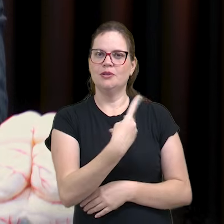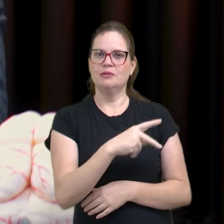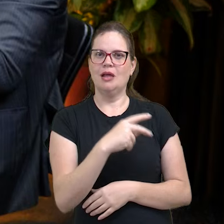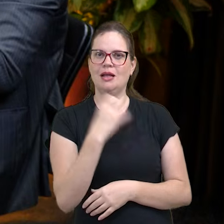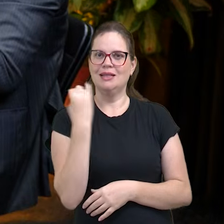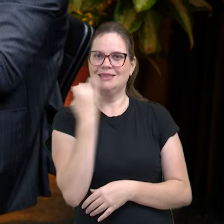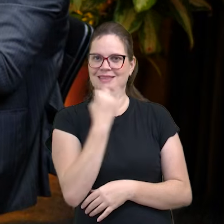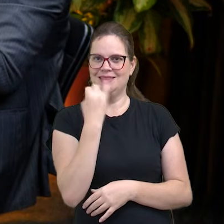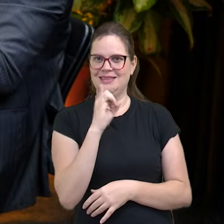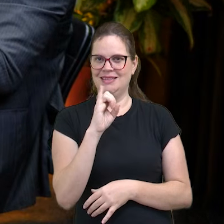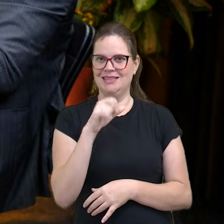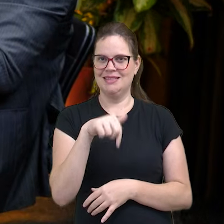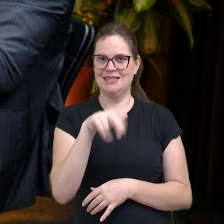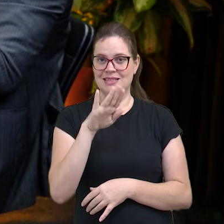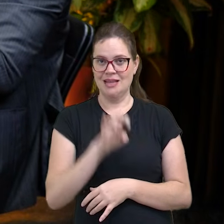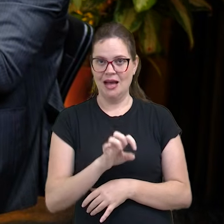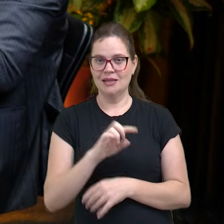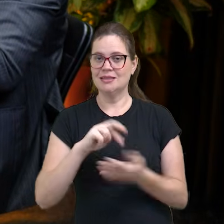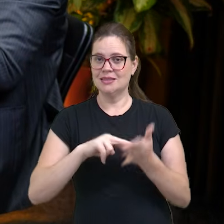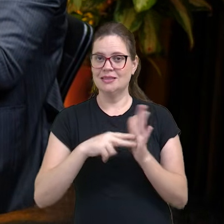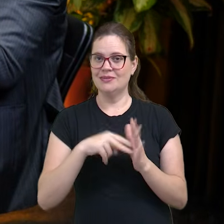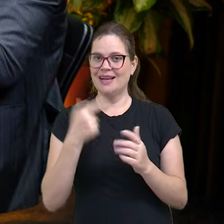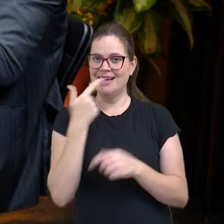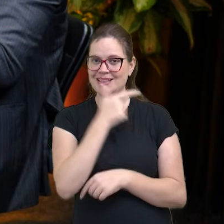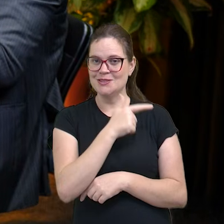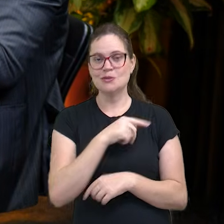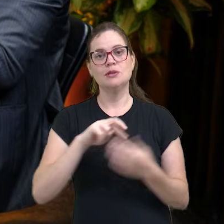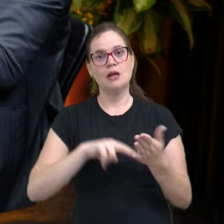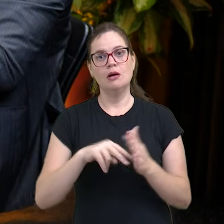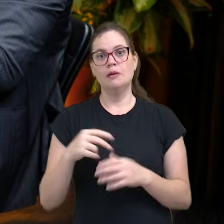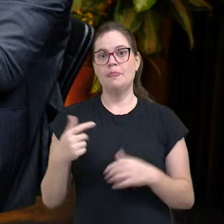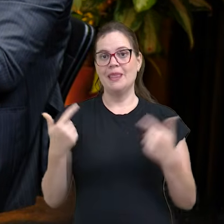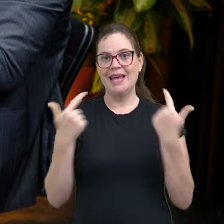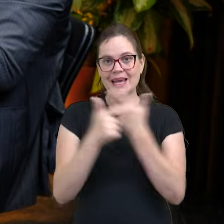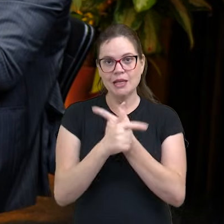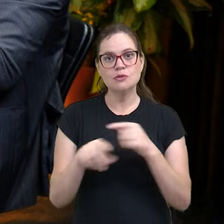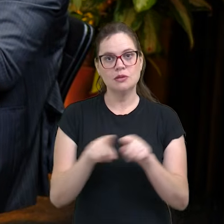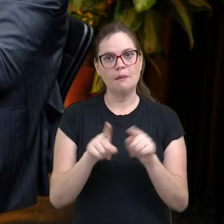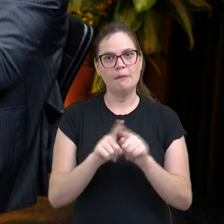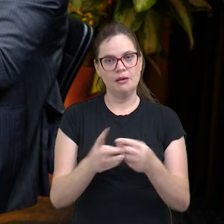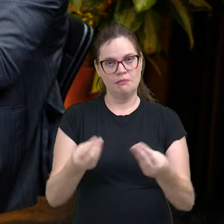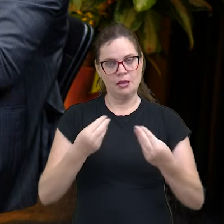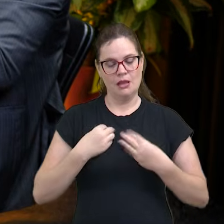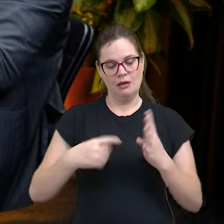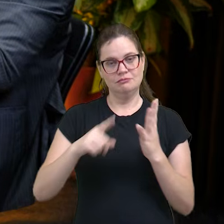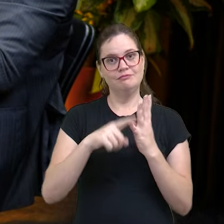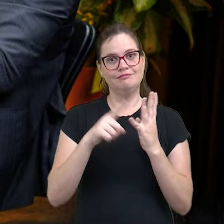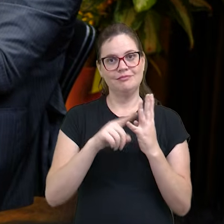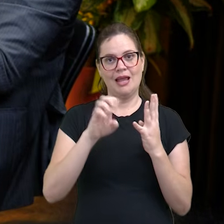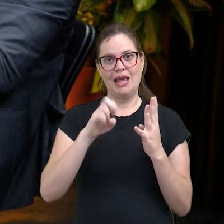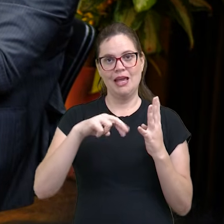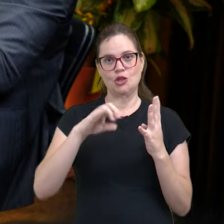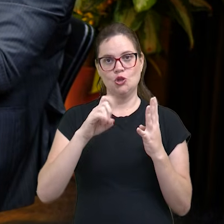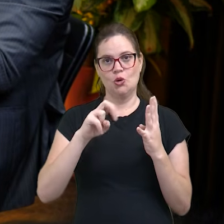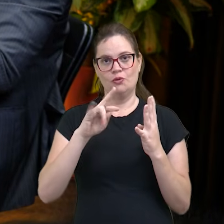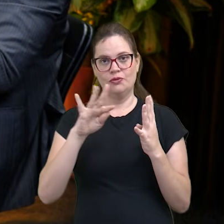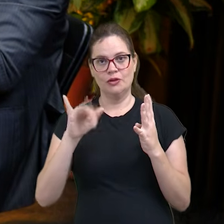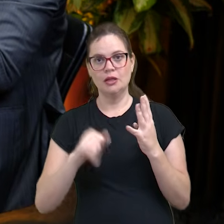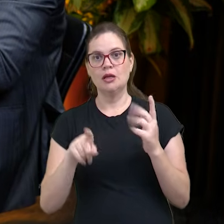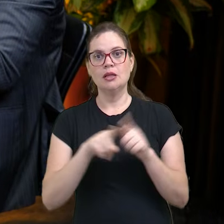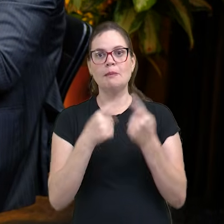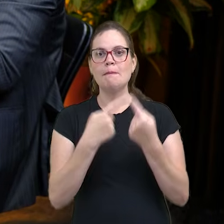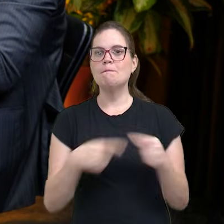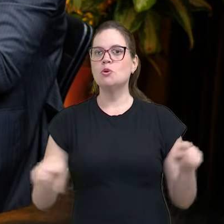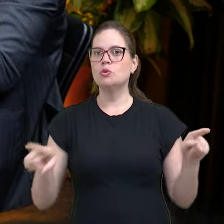Isaac? Riso. Então, riso, você produz endorfina. A